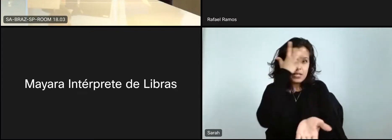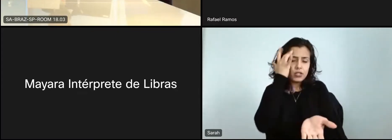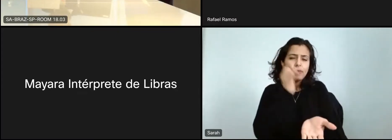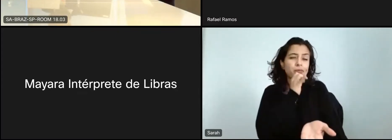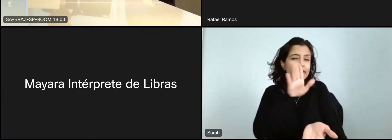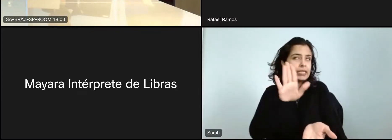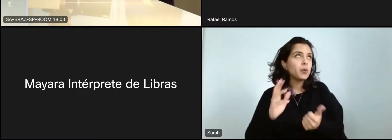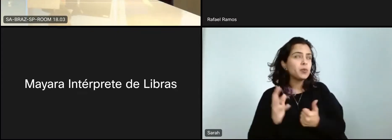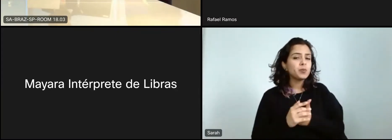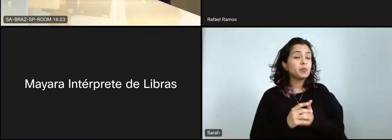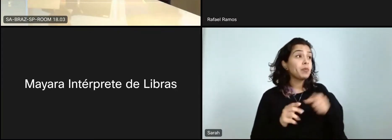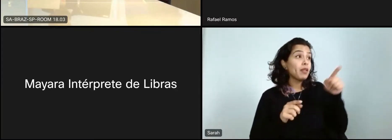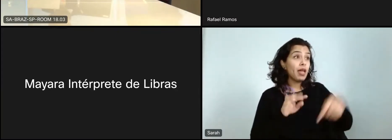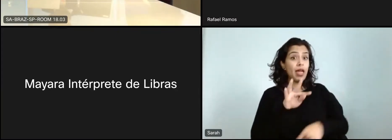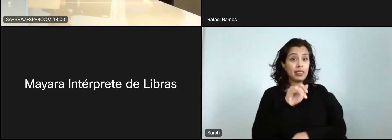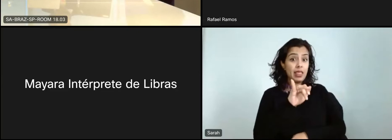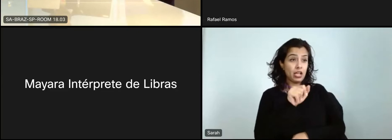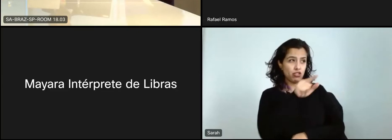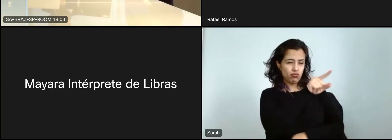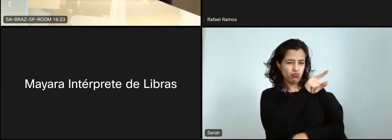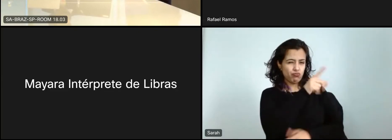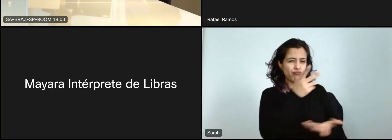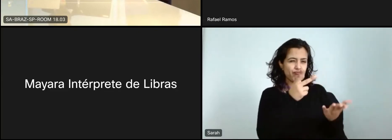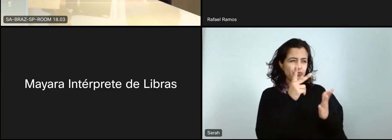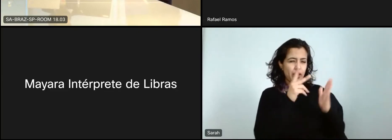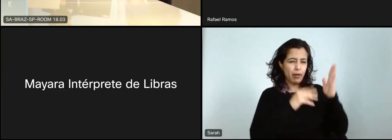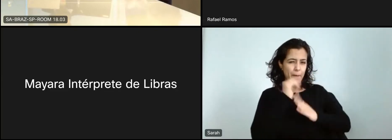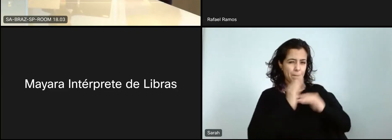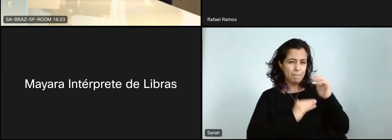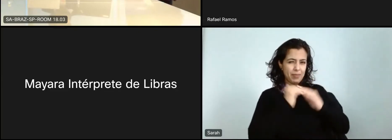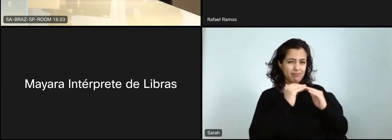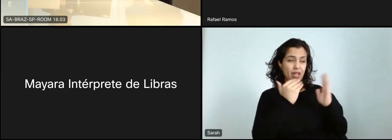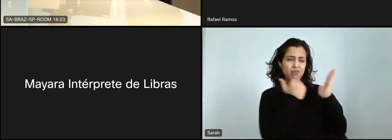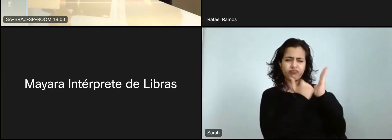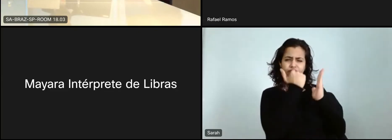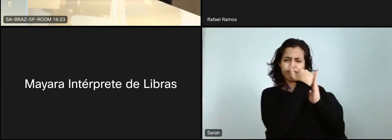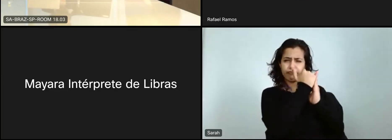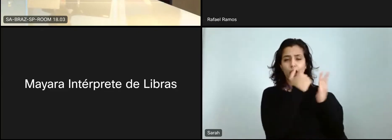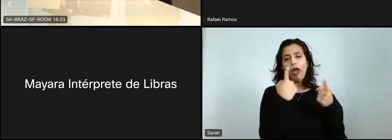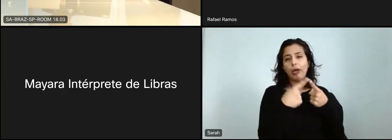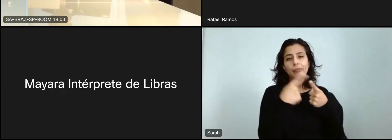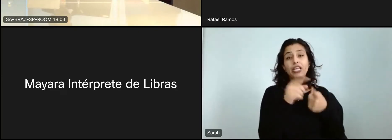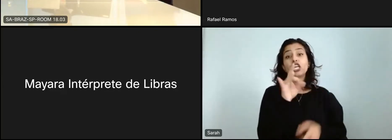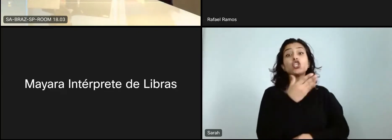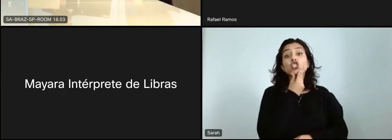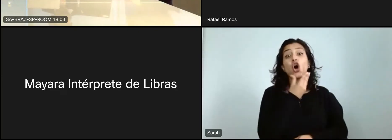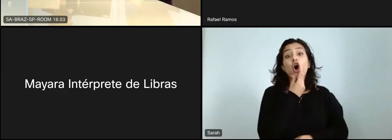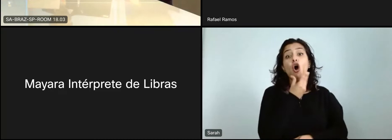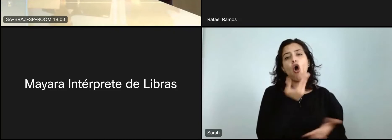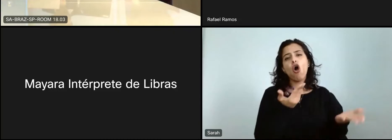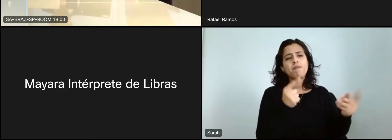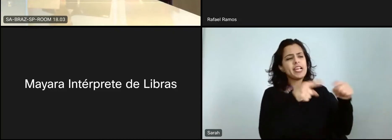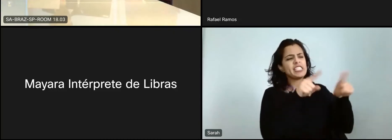a taxa de renovação da professora X está alta, porque, né, só tem homem na sala. Ou, ai, com